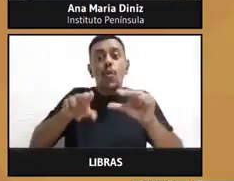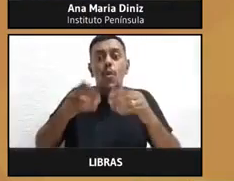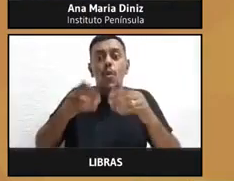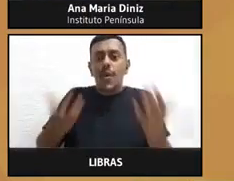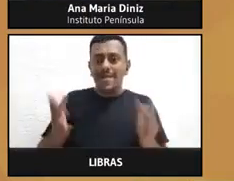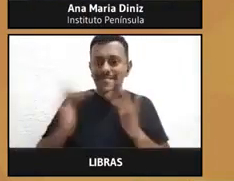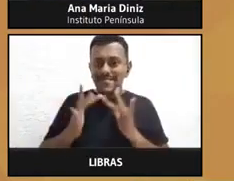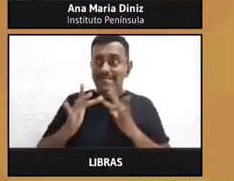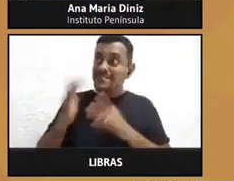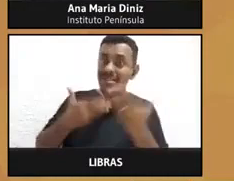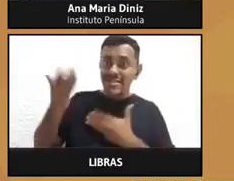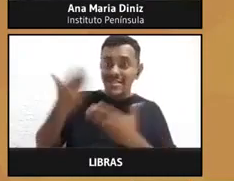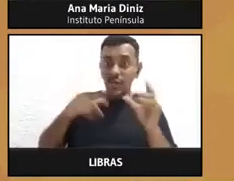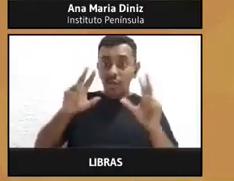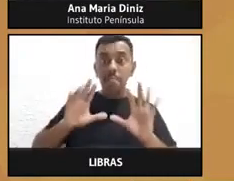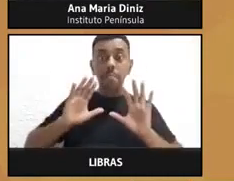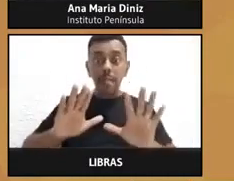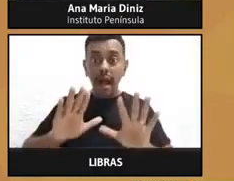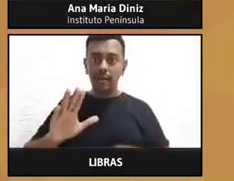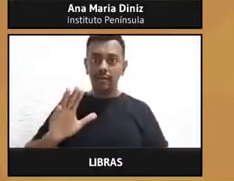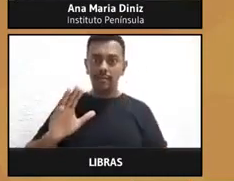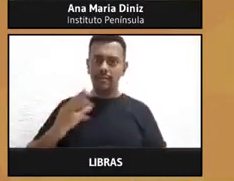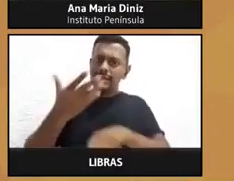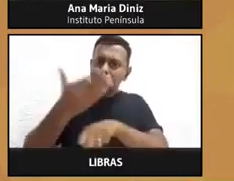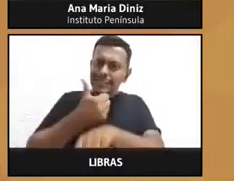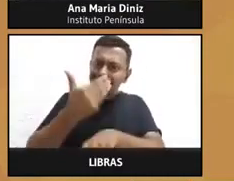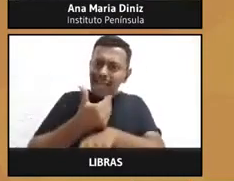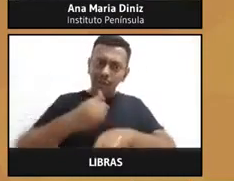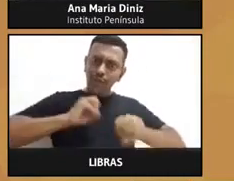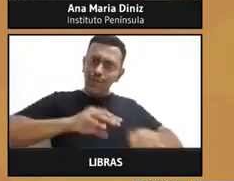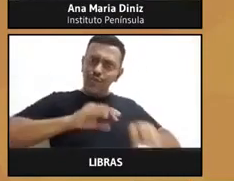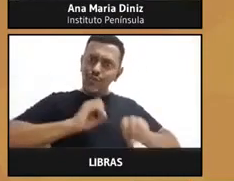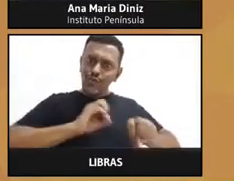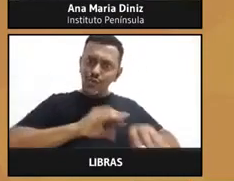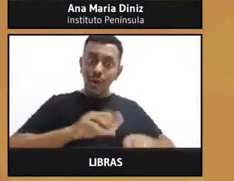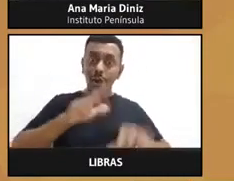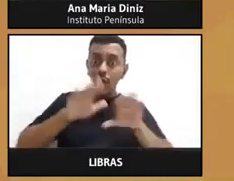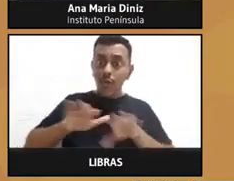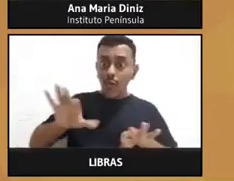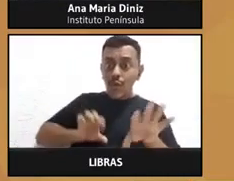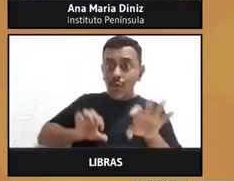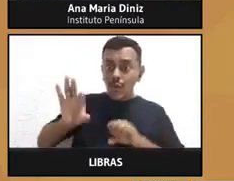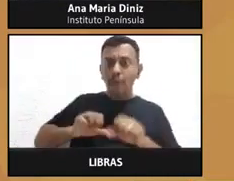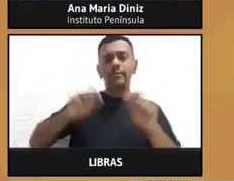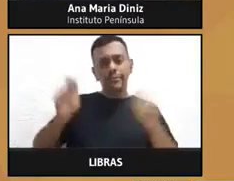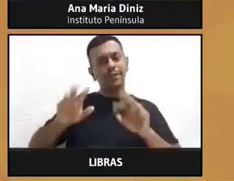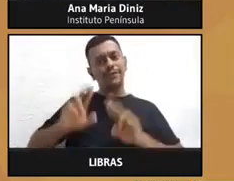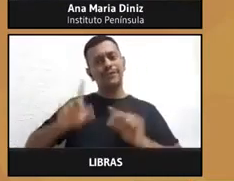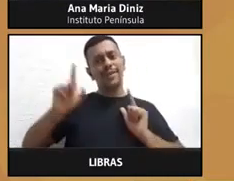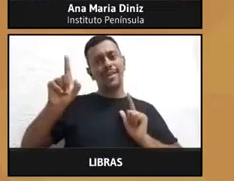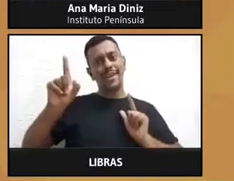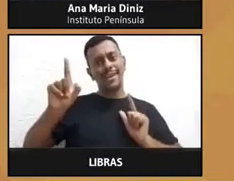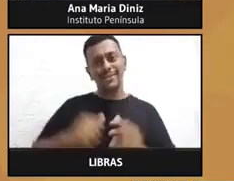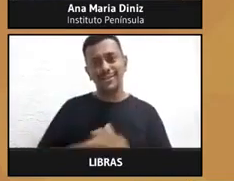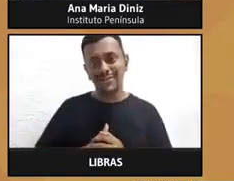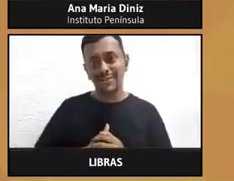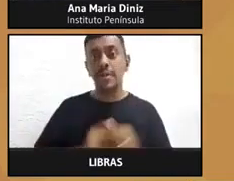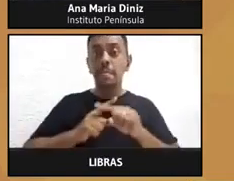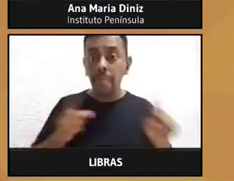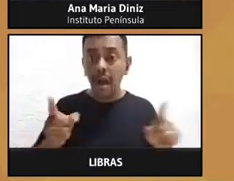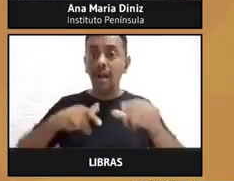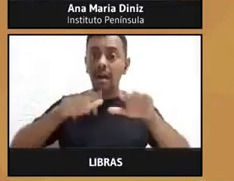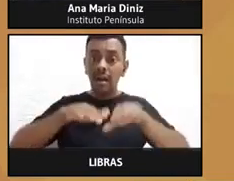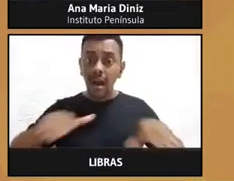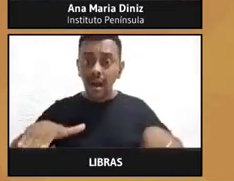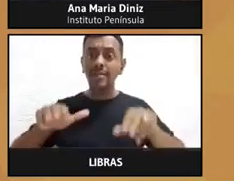introduzido mais cedo em suas vidas, seria diferente. E depois as crianças, os jovens têm